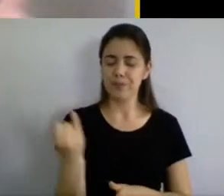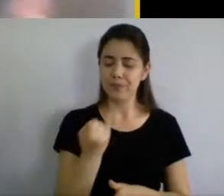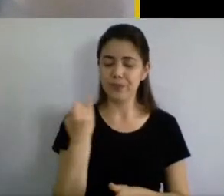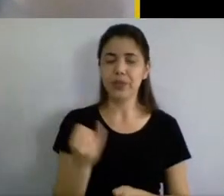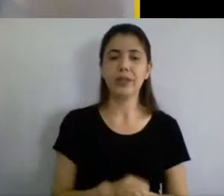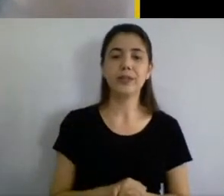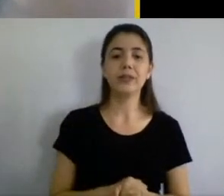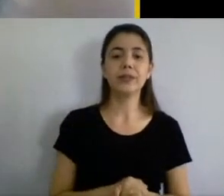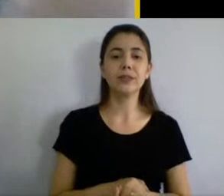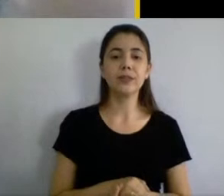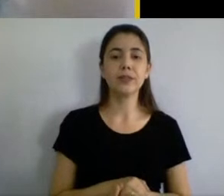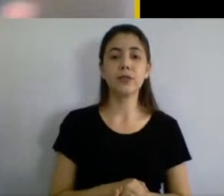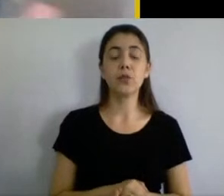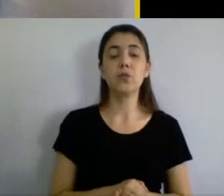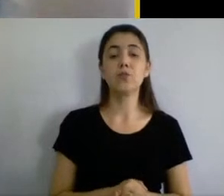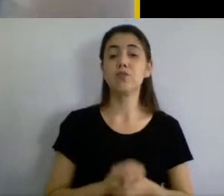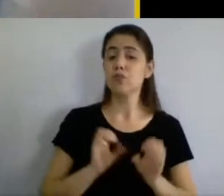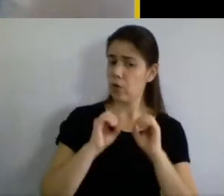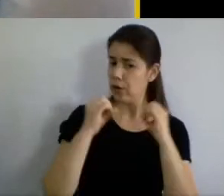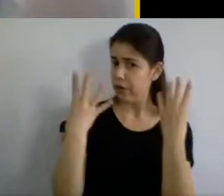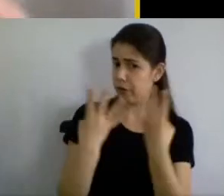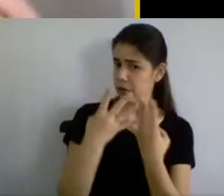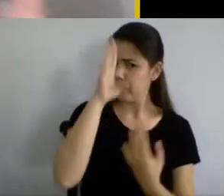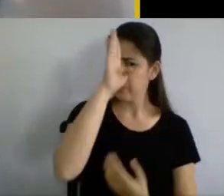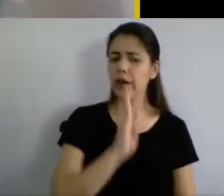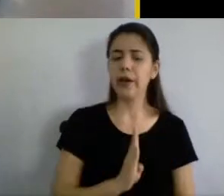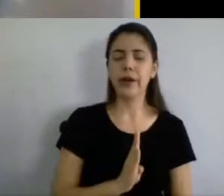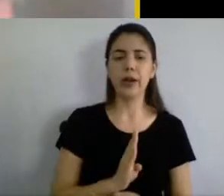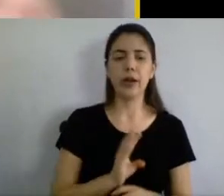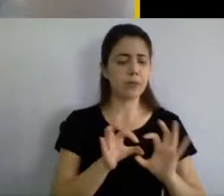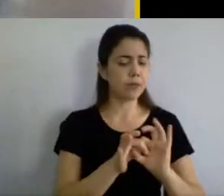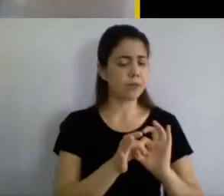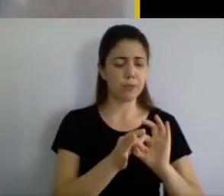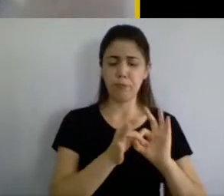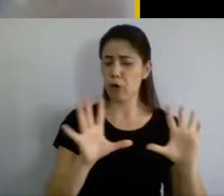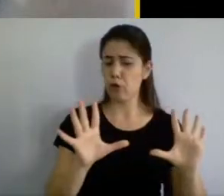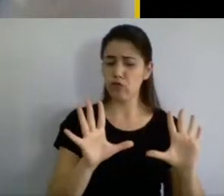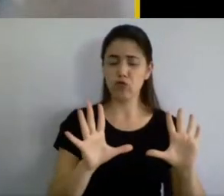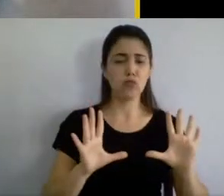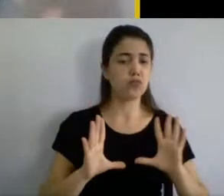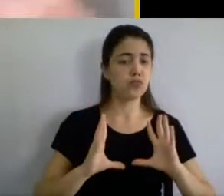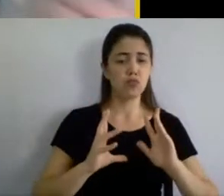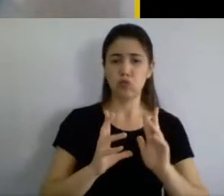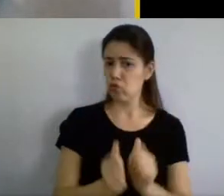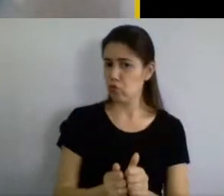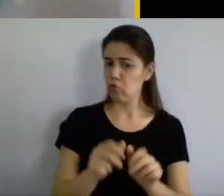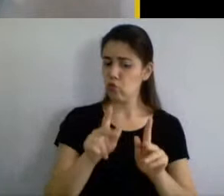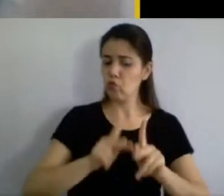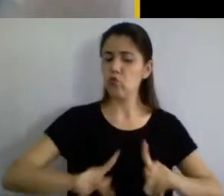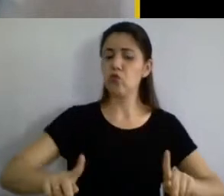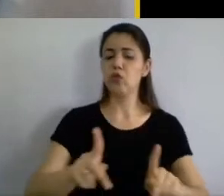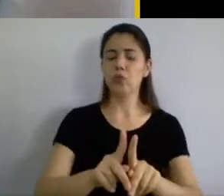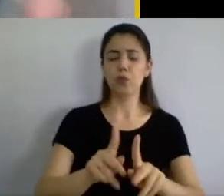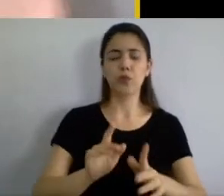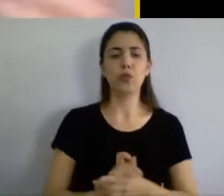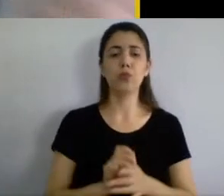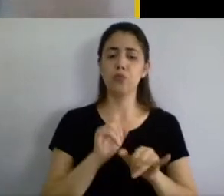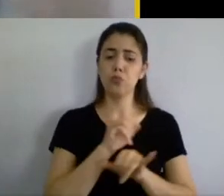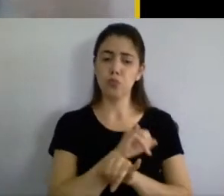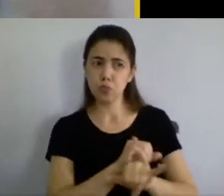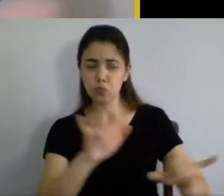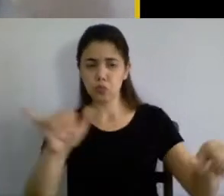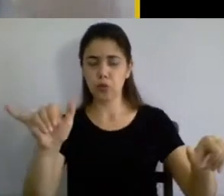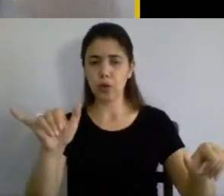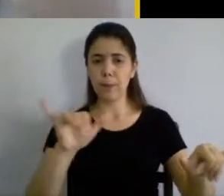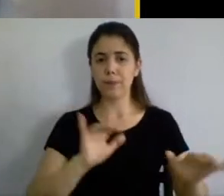nosso evento é grátis, ele é aberto para todos, ele atinge e chega de forma acessível para todos, né?